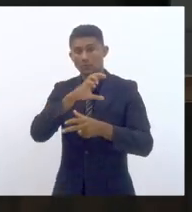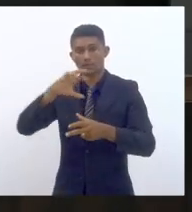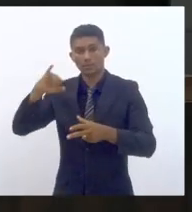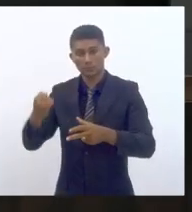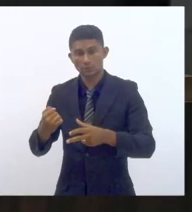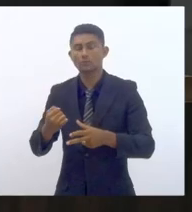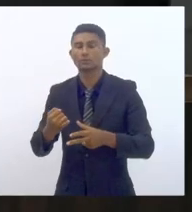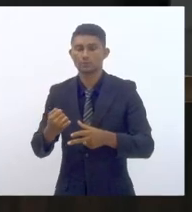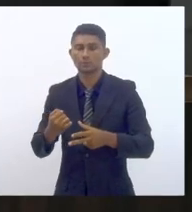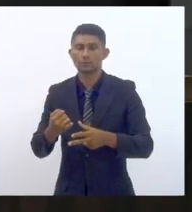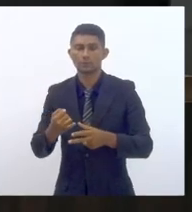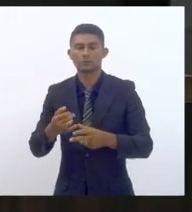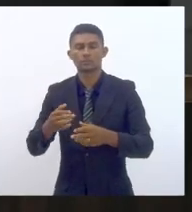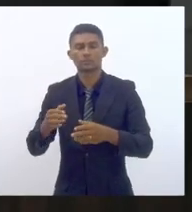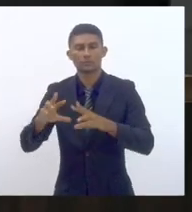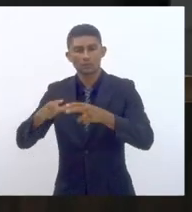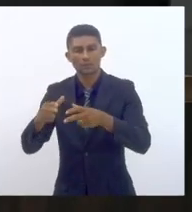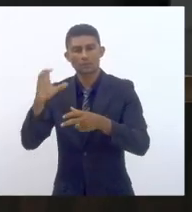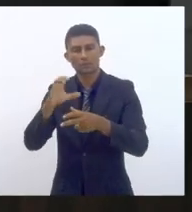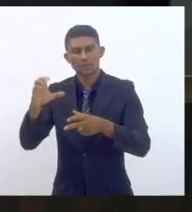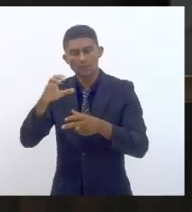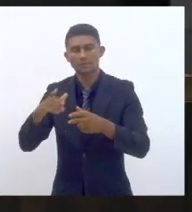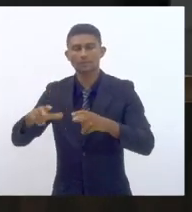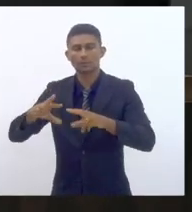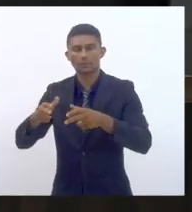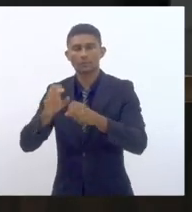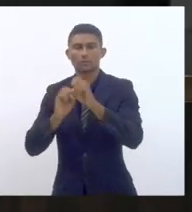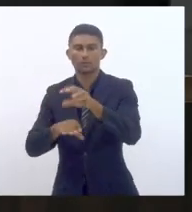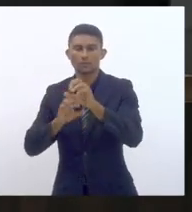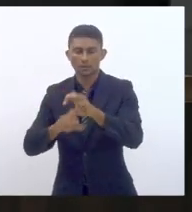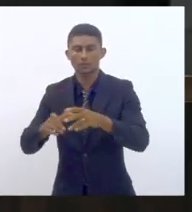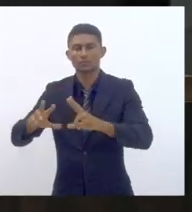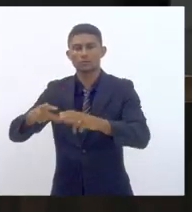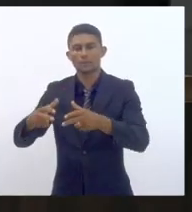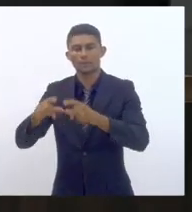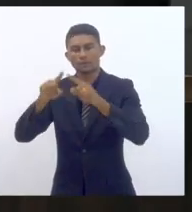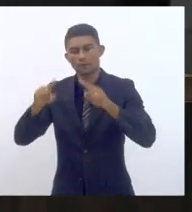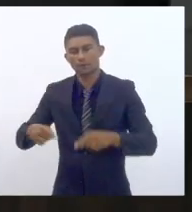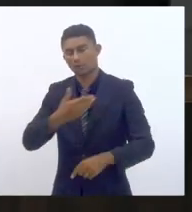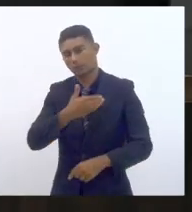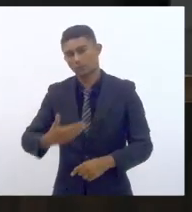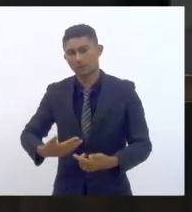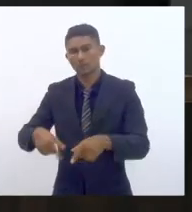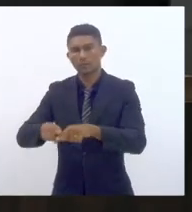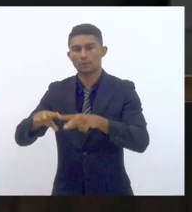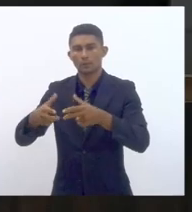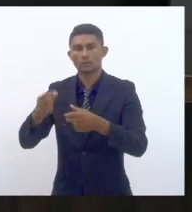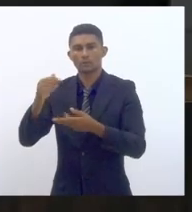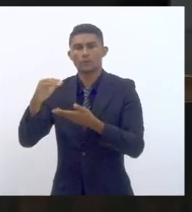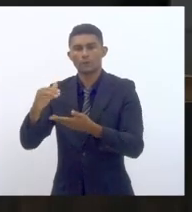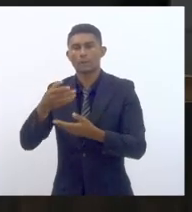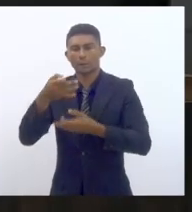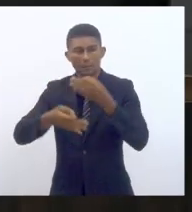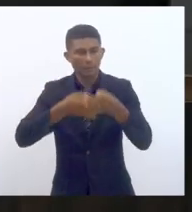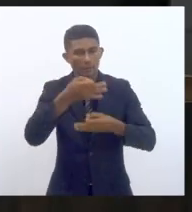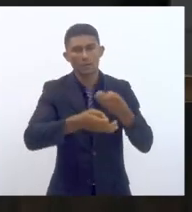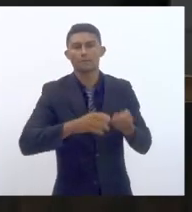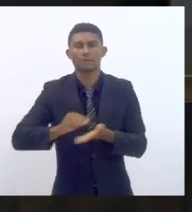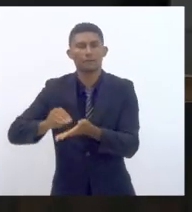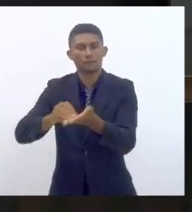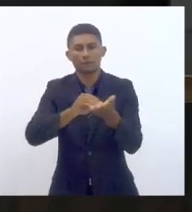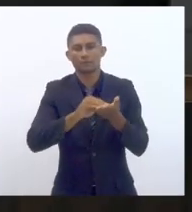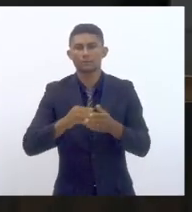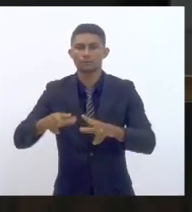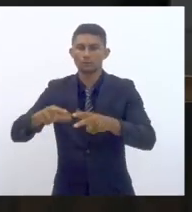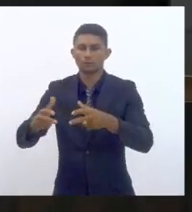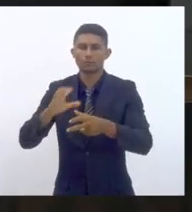Justiça, Ciência e Tecnologia, de Educação, de Servidores Públicos e Orçamento às Emendas de Plenário. Para emitir parecer